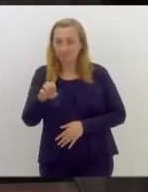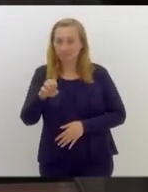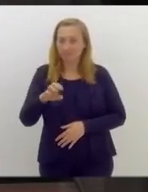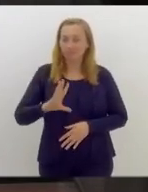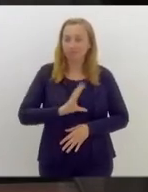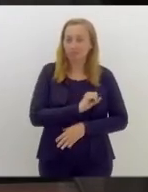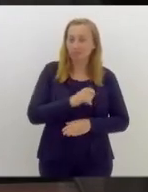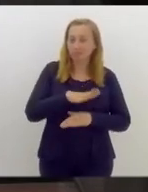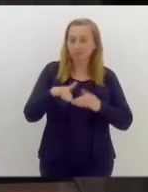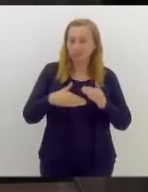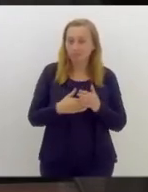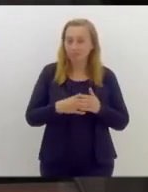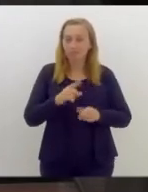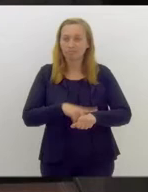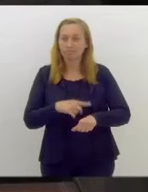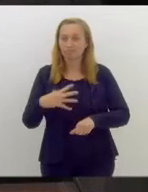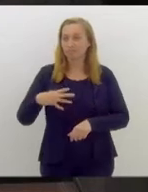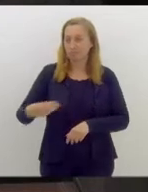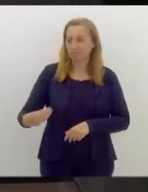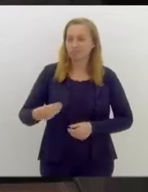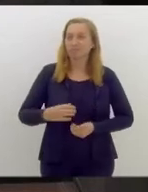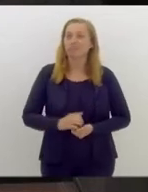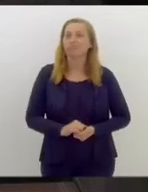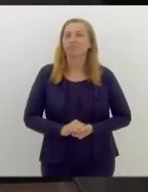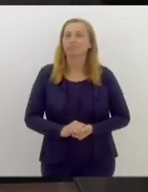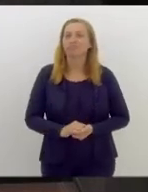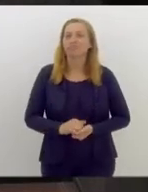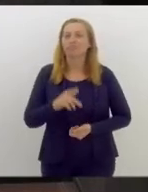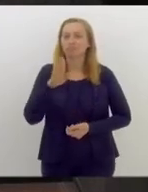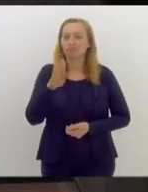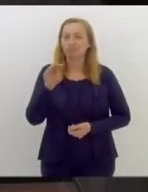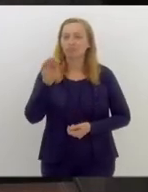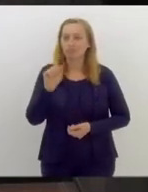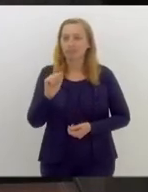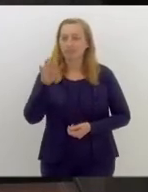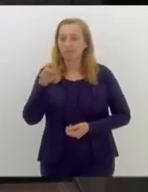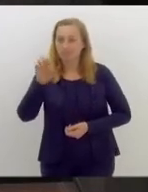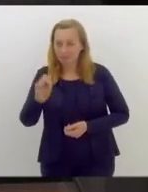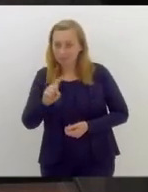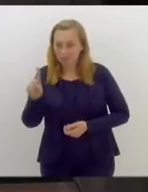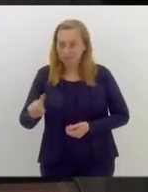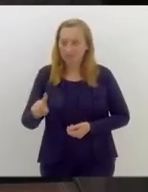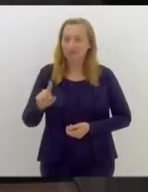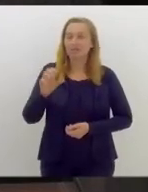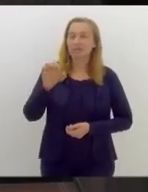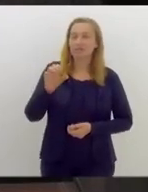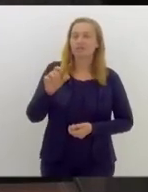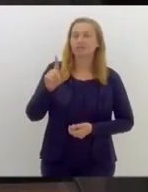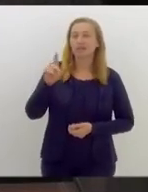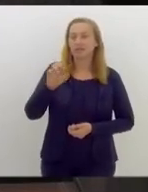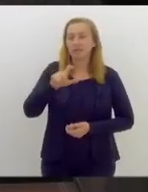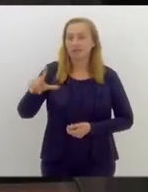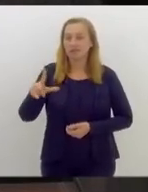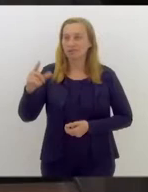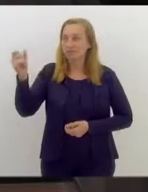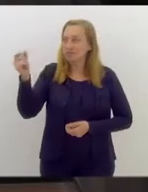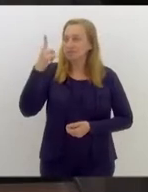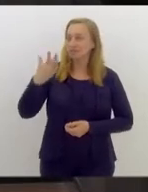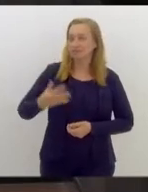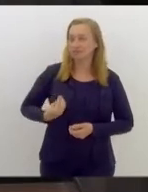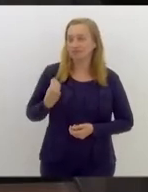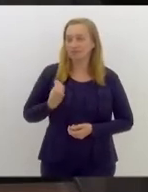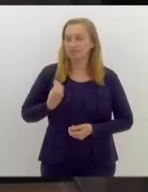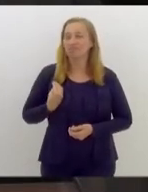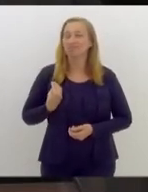todos os momentos, e aos meus filhos, Beatriz Salles e Gabriel Salles, por serem a minha inspiração de vida,